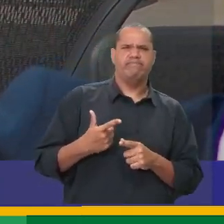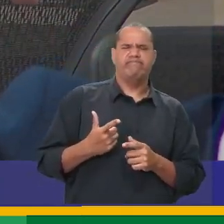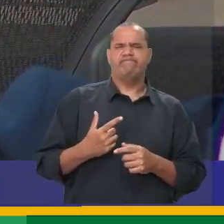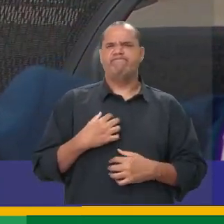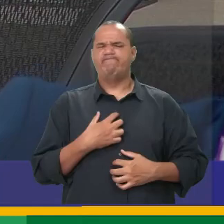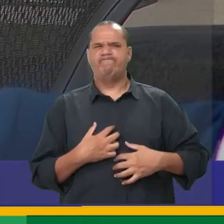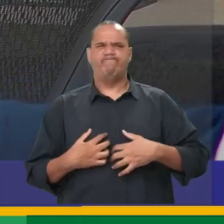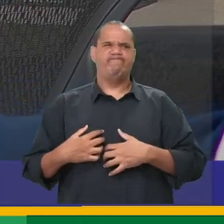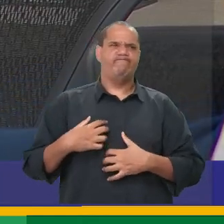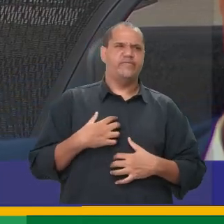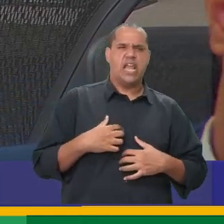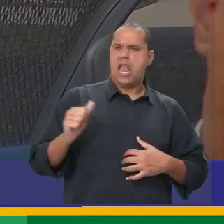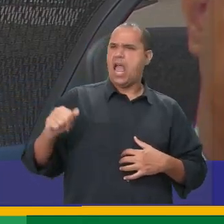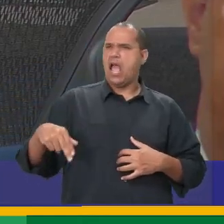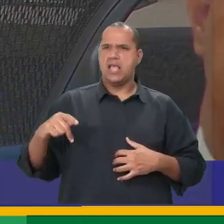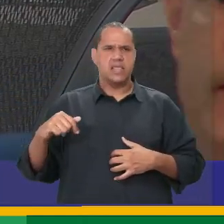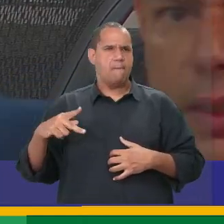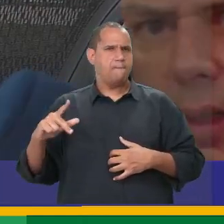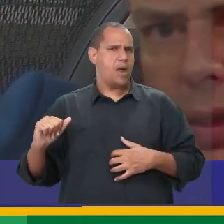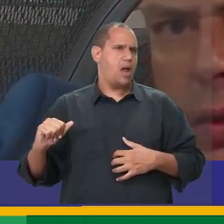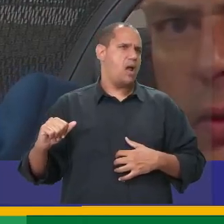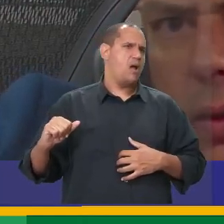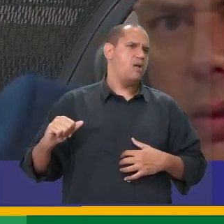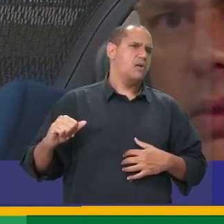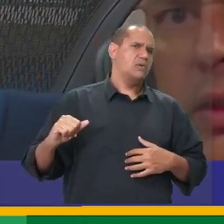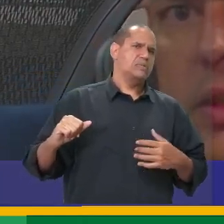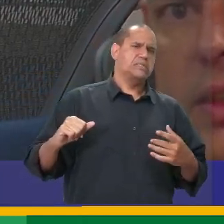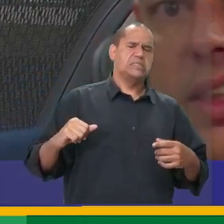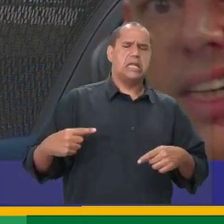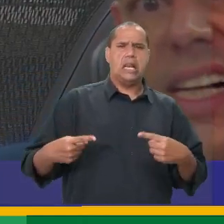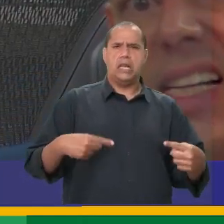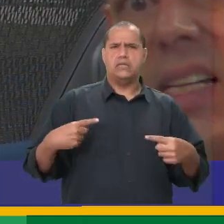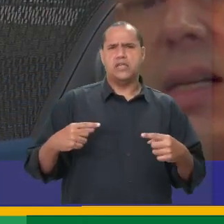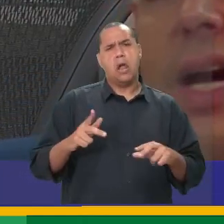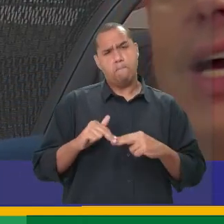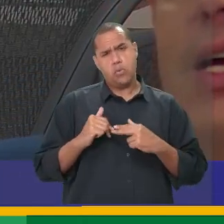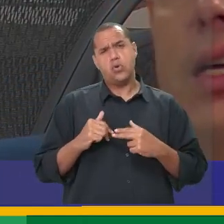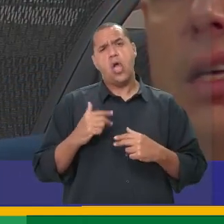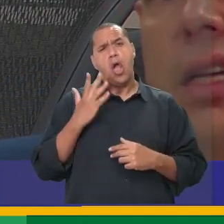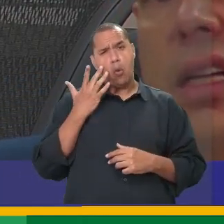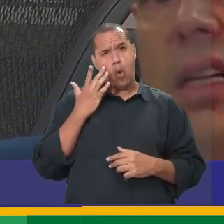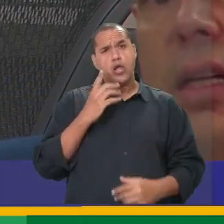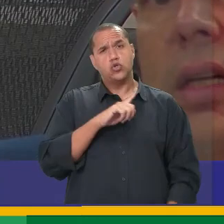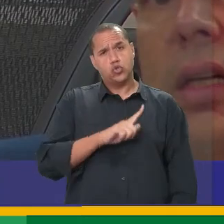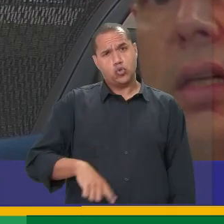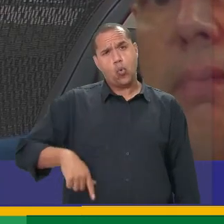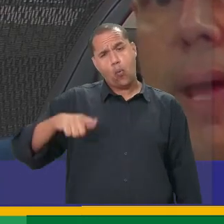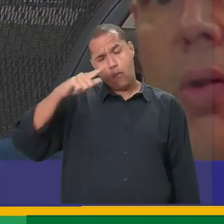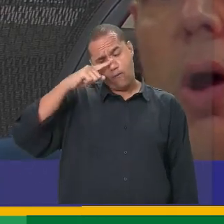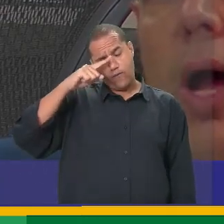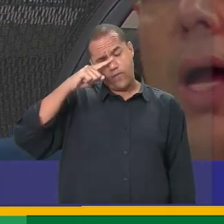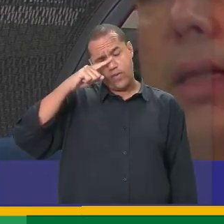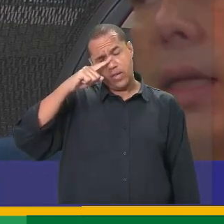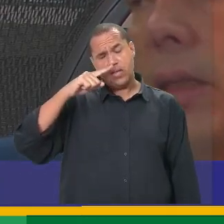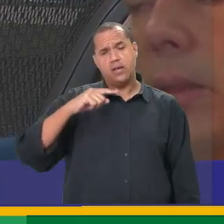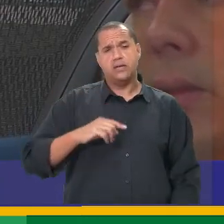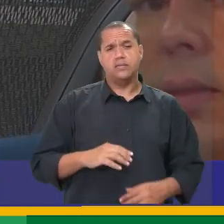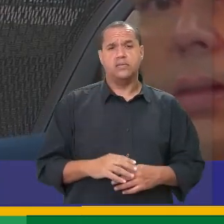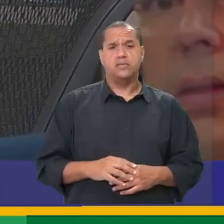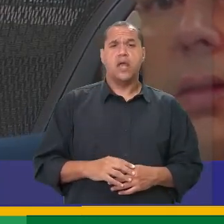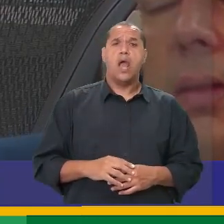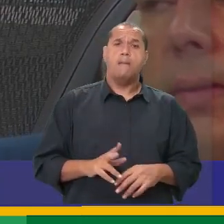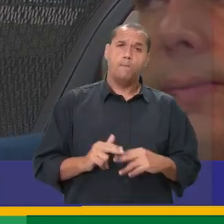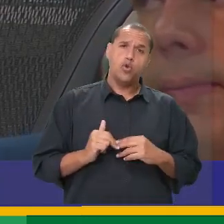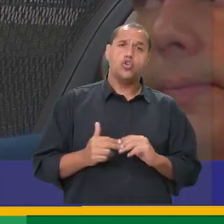a Ana Paula e e essa questão tudo e por esse motivo acho que o governador ao reassumir desfez a